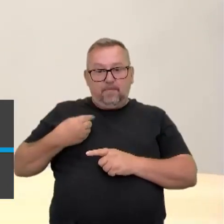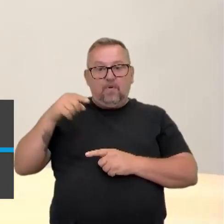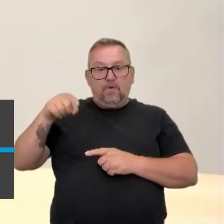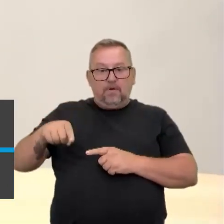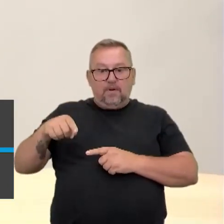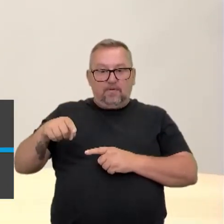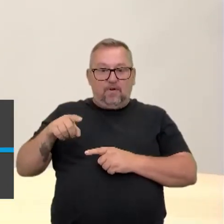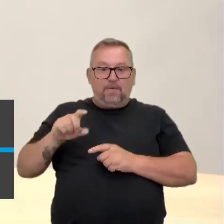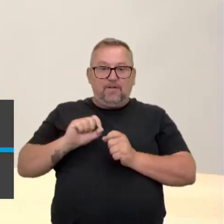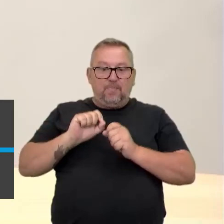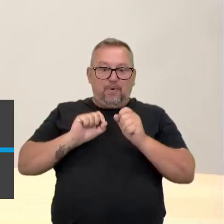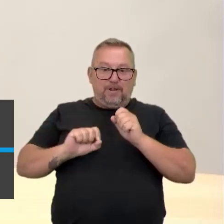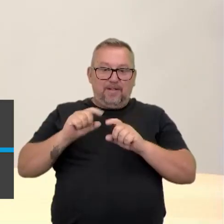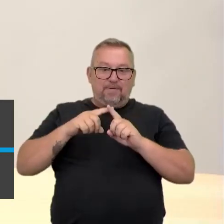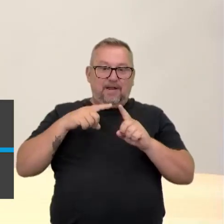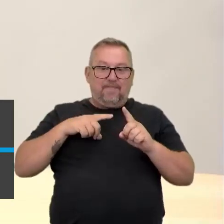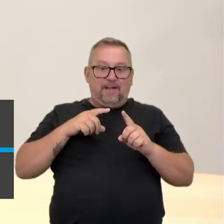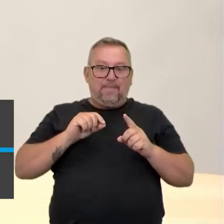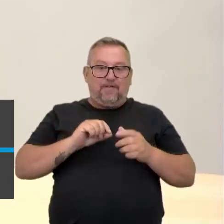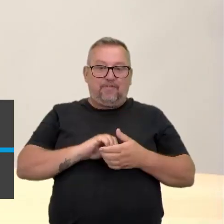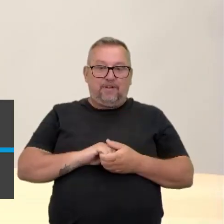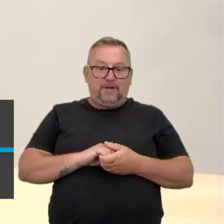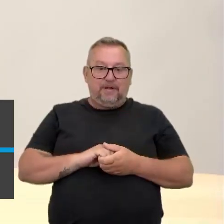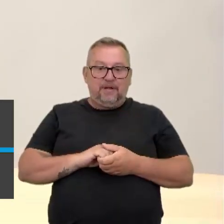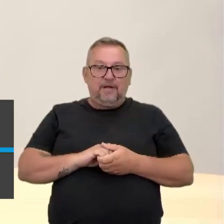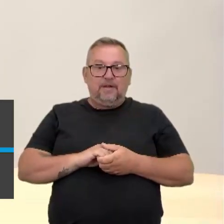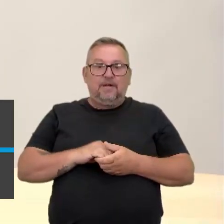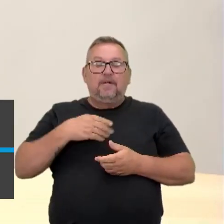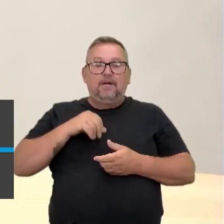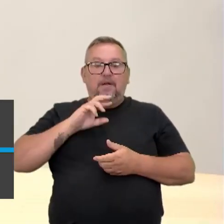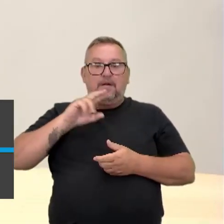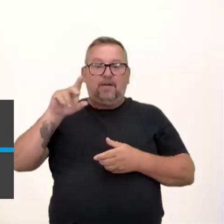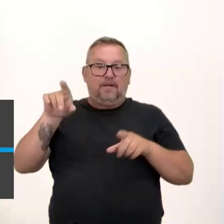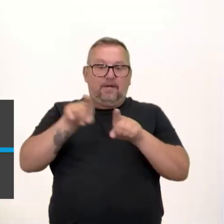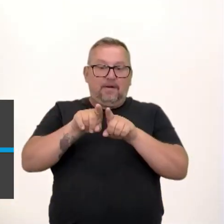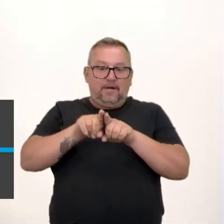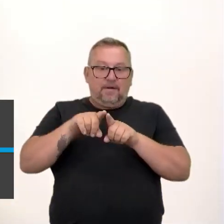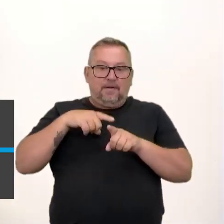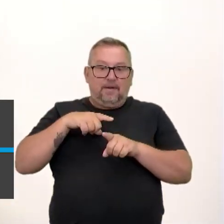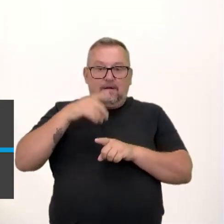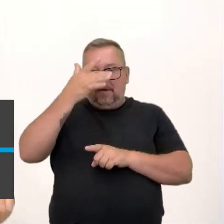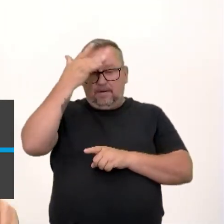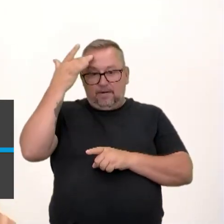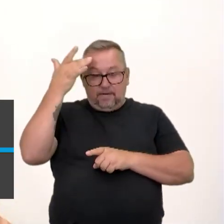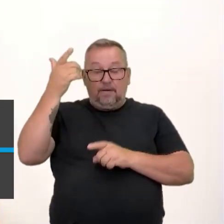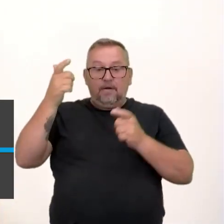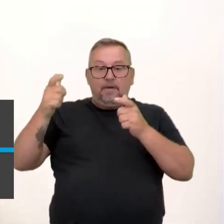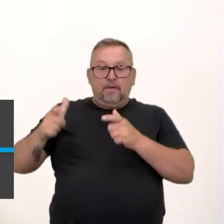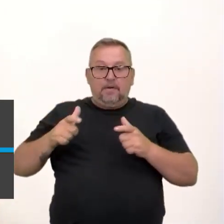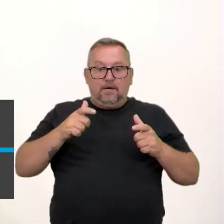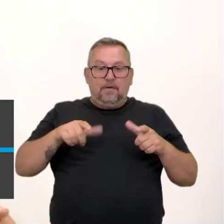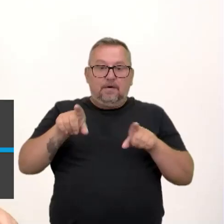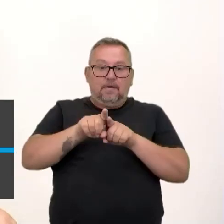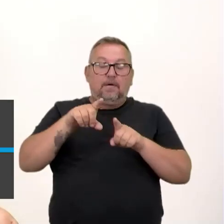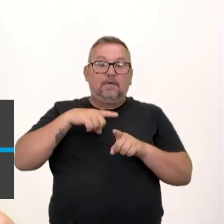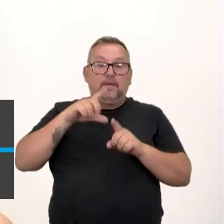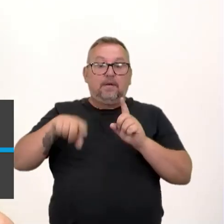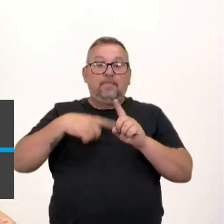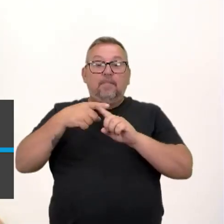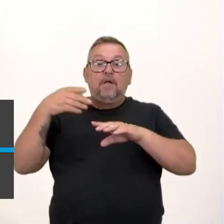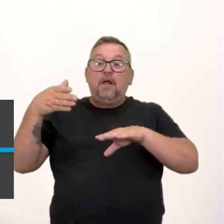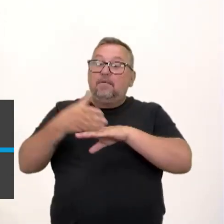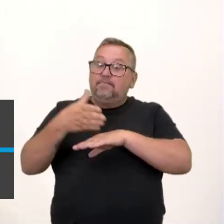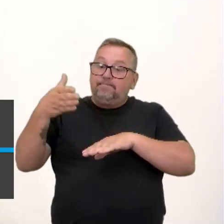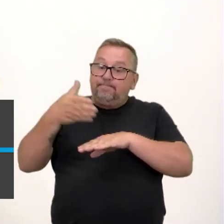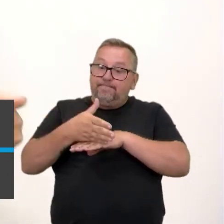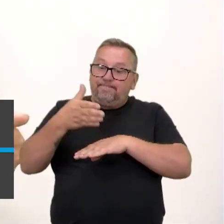dos espaços comuns, que a zeladoria pública é muito diferente. Até porque esses habitantes desses locais, eles têm muito mais